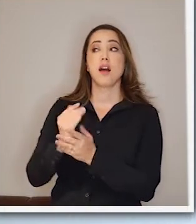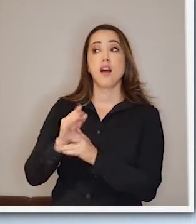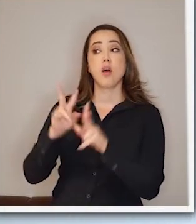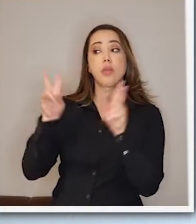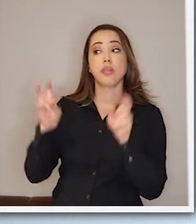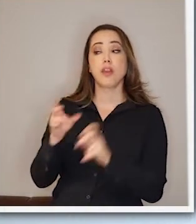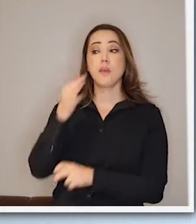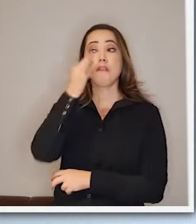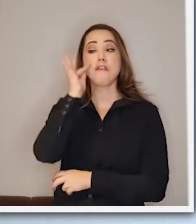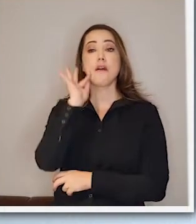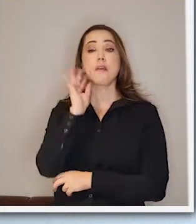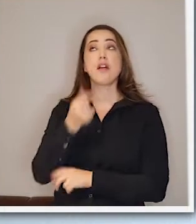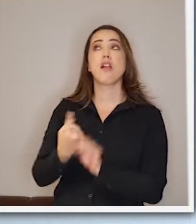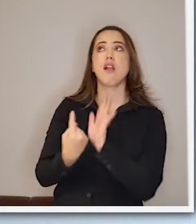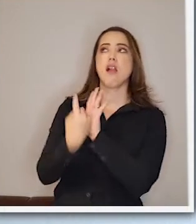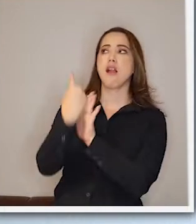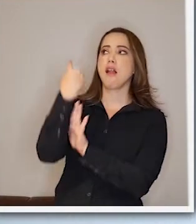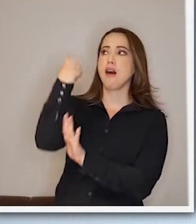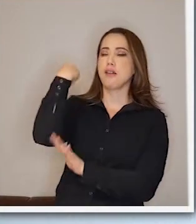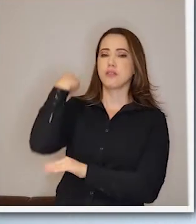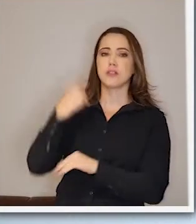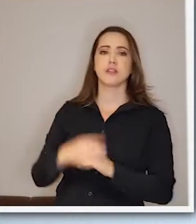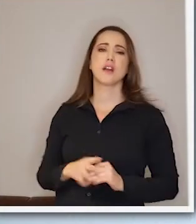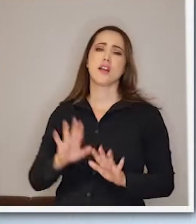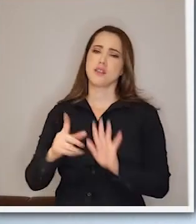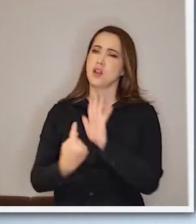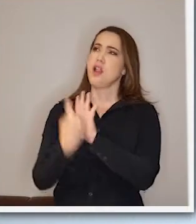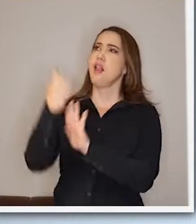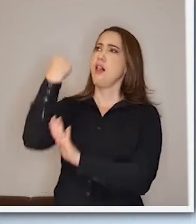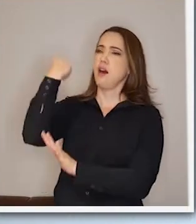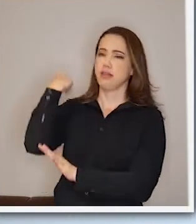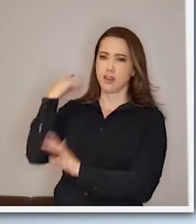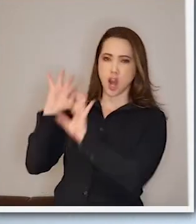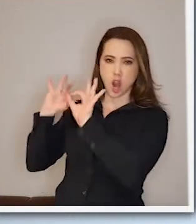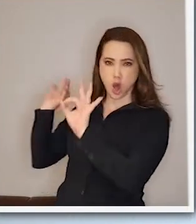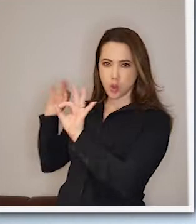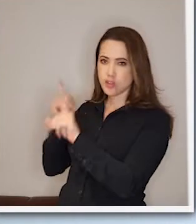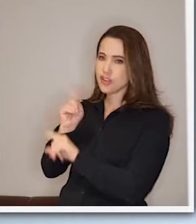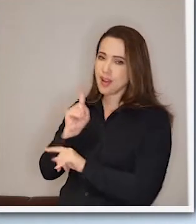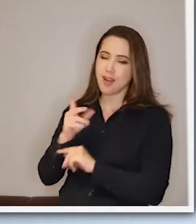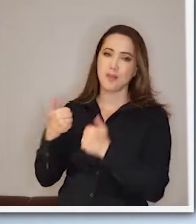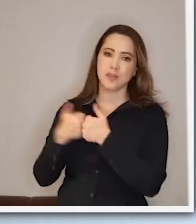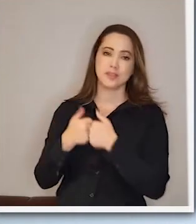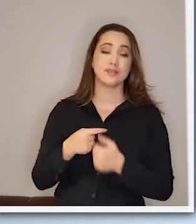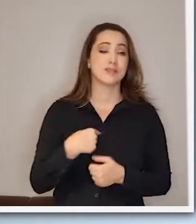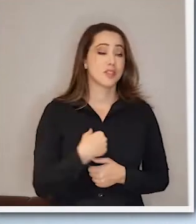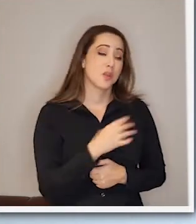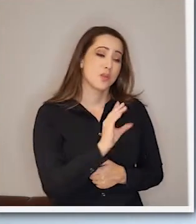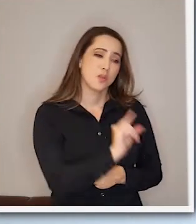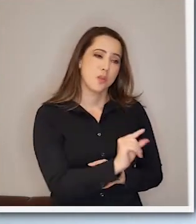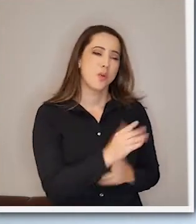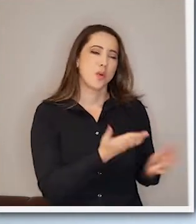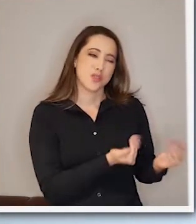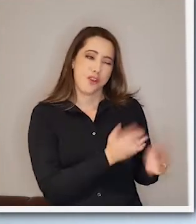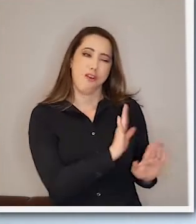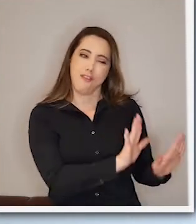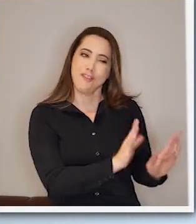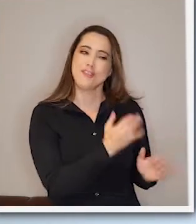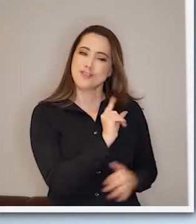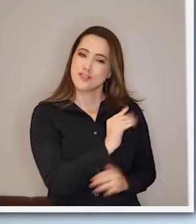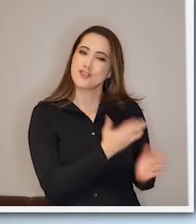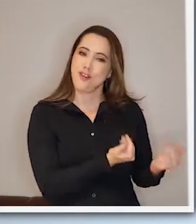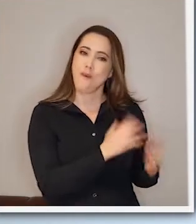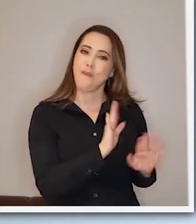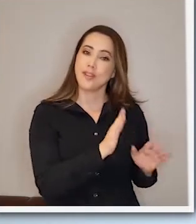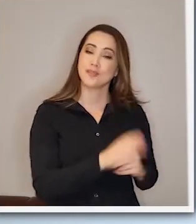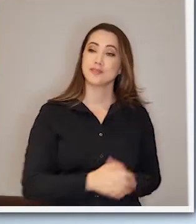né? Rapaz, que onde tudo começou, né? Que também não é tão lá atrás assim. Eu sou um pouco novo, né? Fabiano,